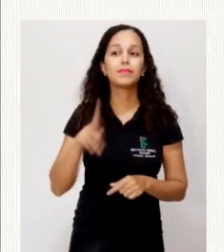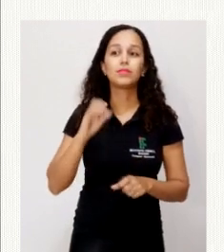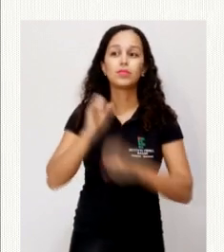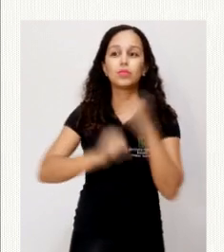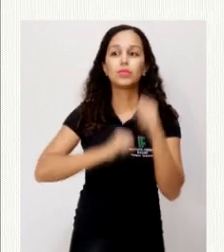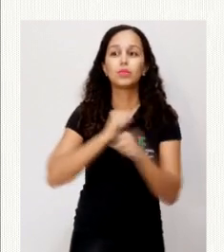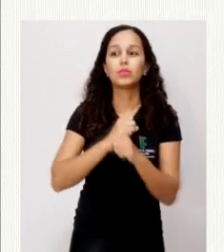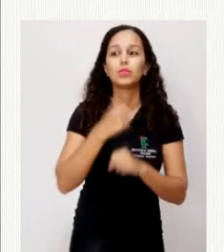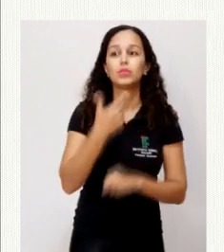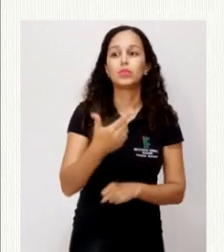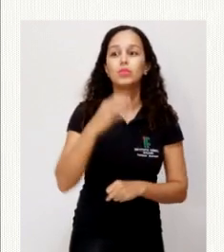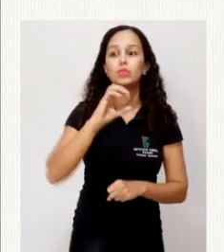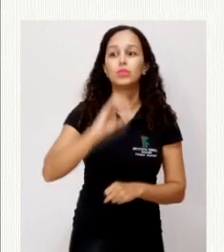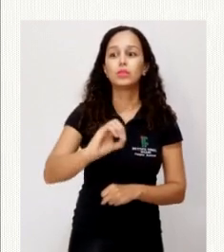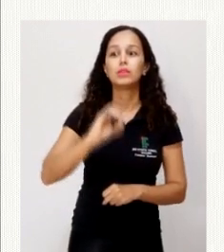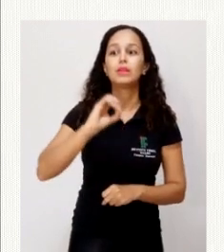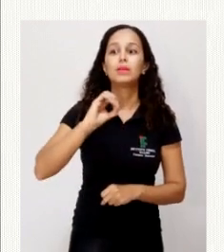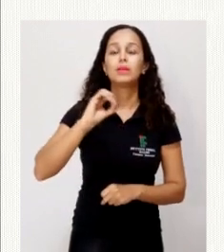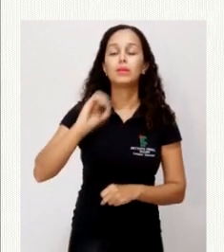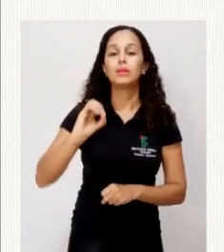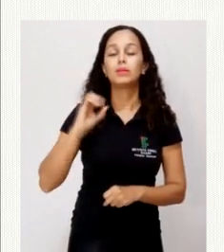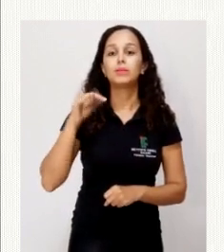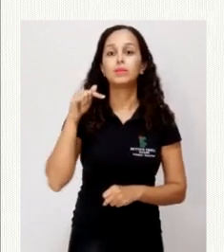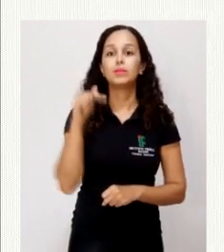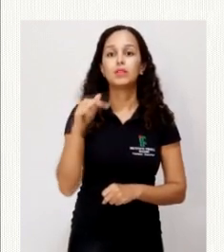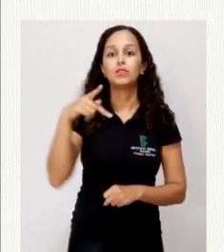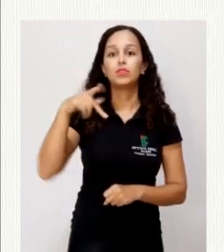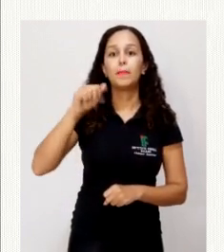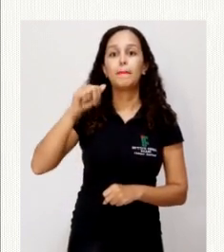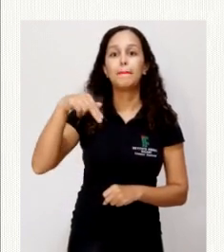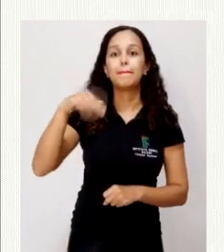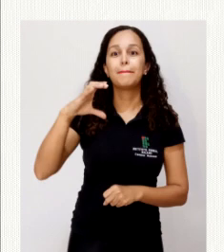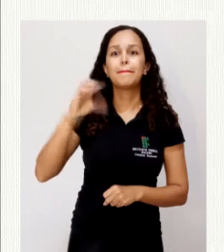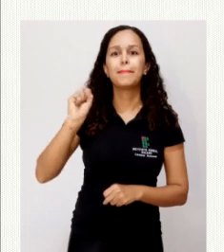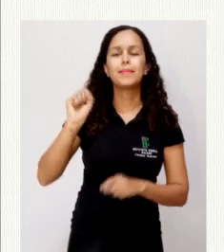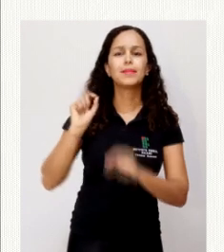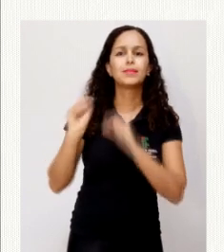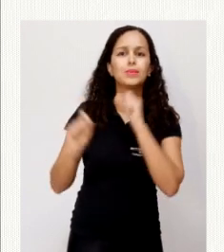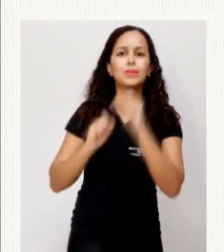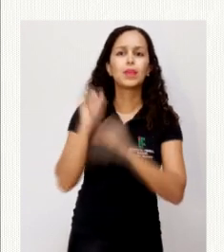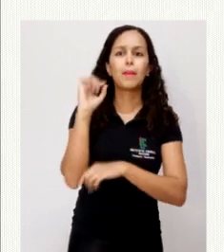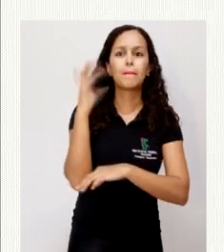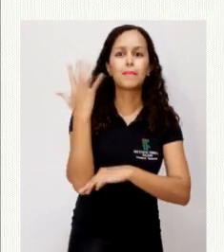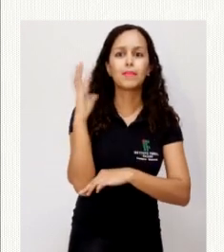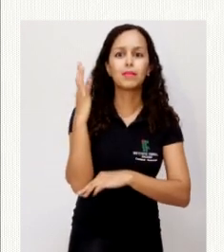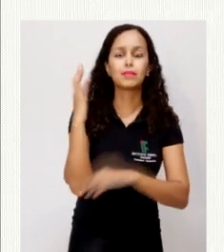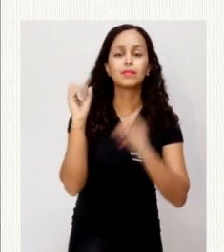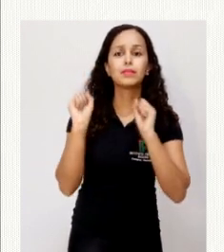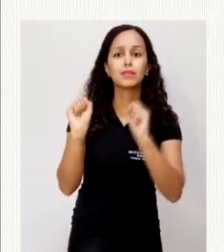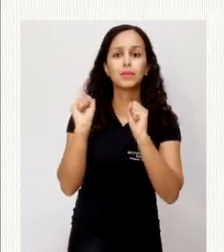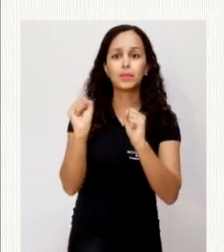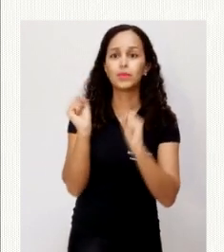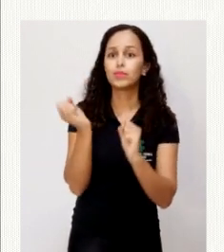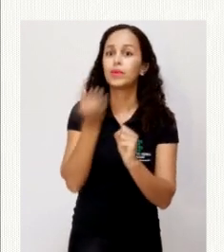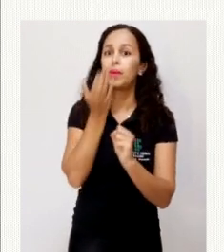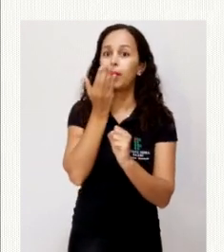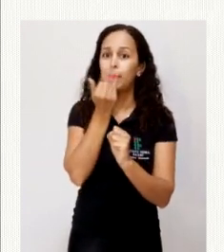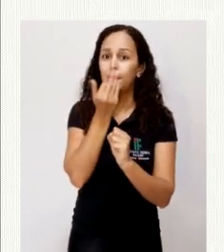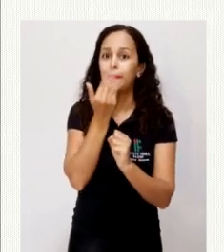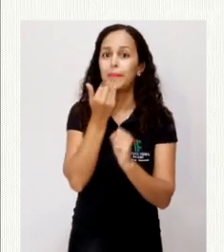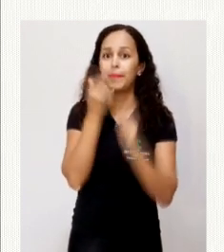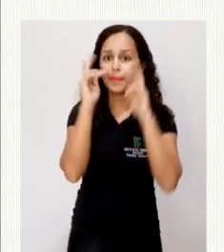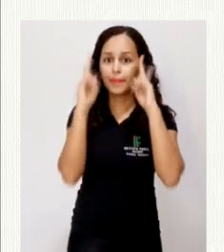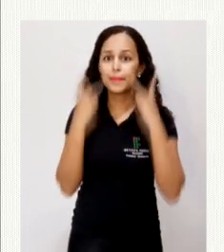2007, definiu punks como sendo plantas que possuem uma ou mais partes que podem ser utilizadas na